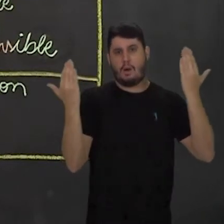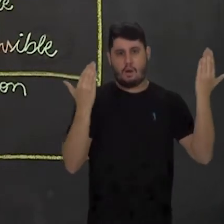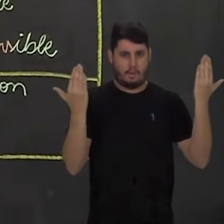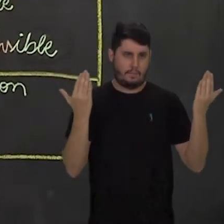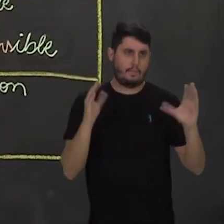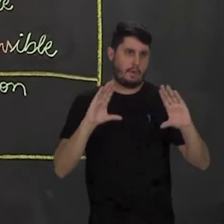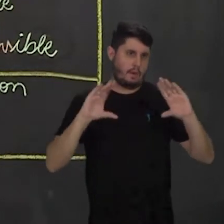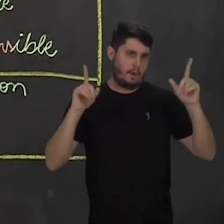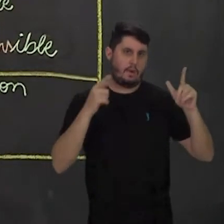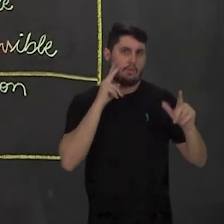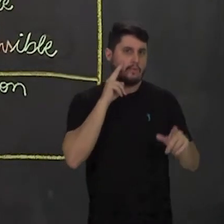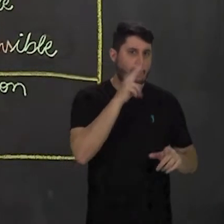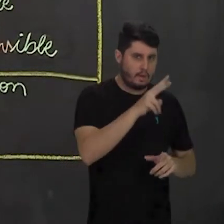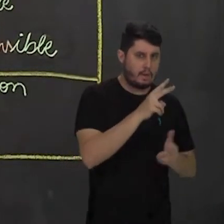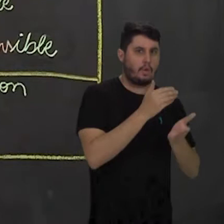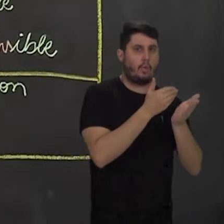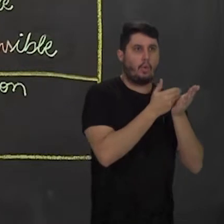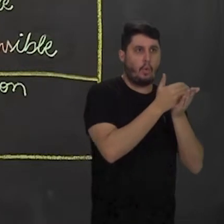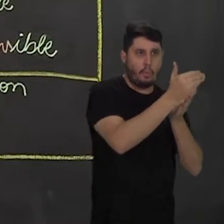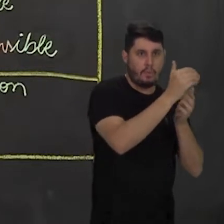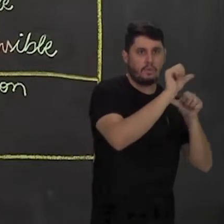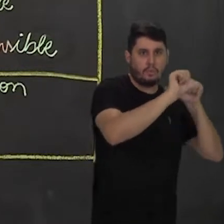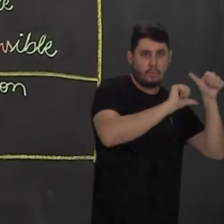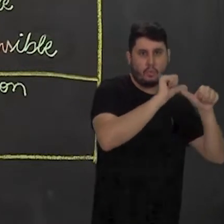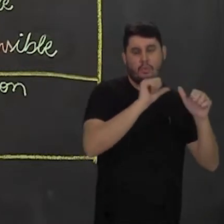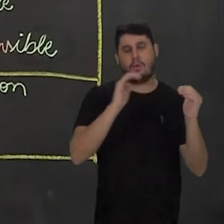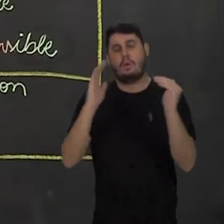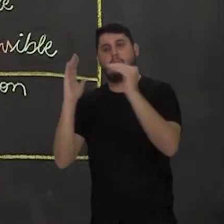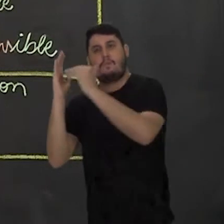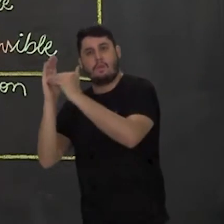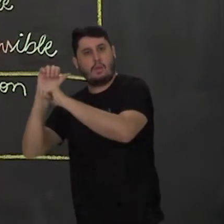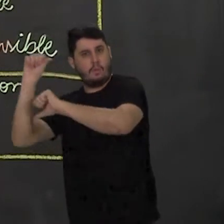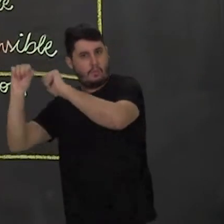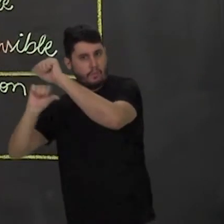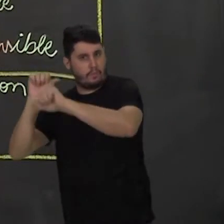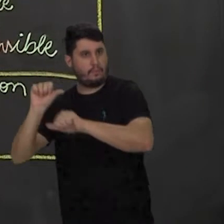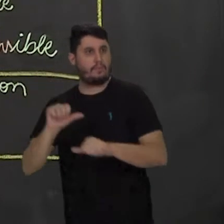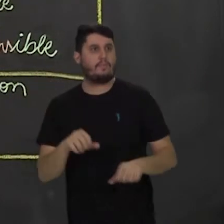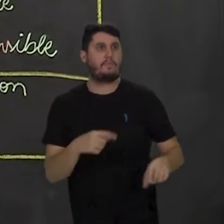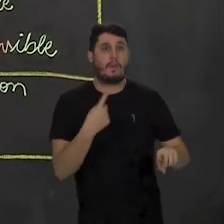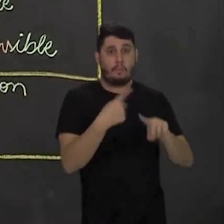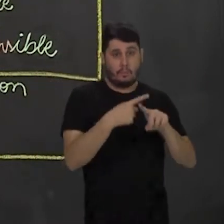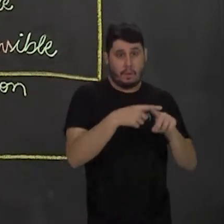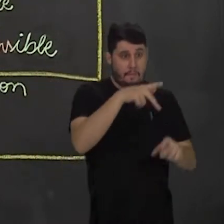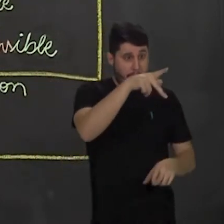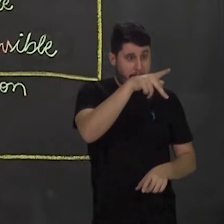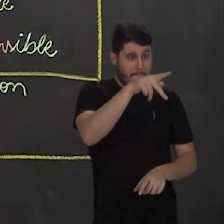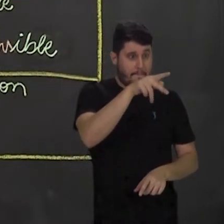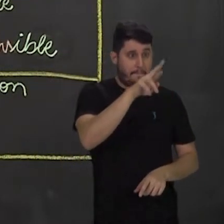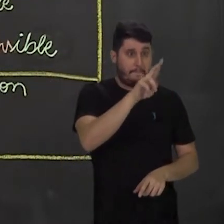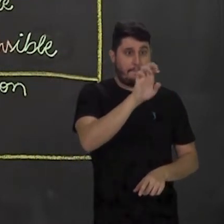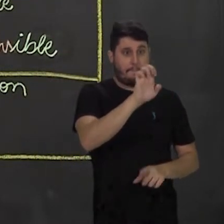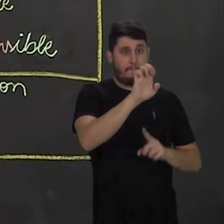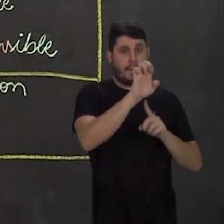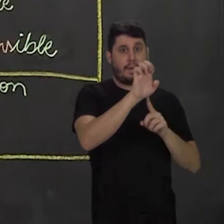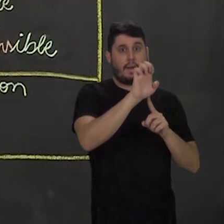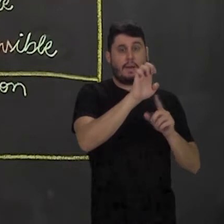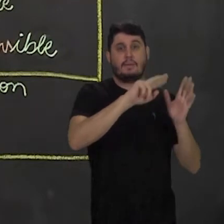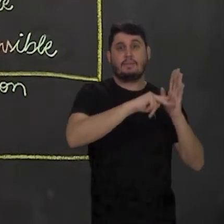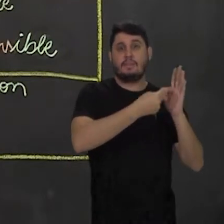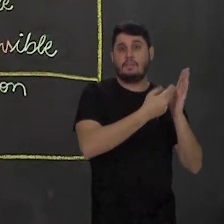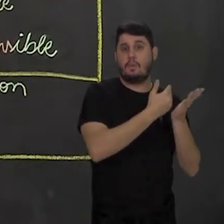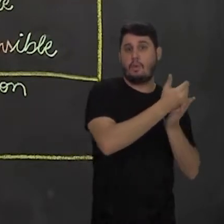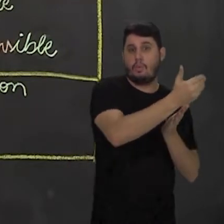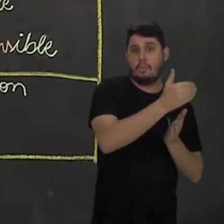que de localização já deu para ver, o prefixo, ele até tem essa, o pré, ele vem antes da palavra e o sufixo vem